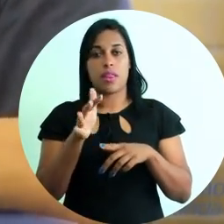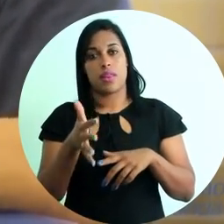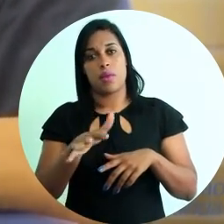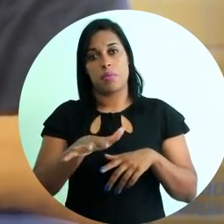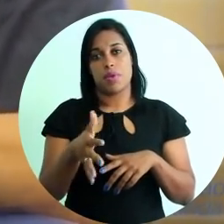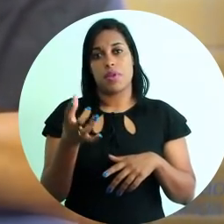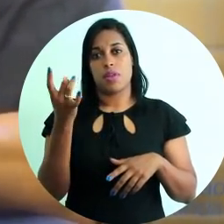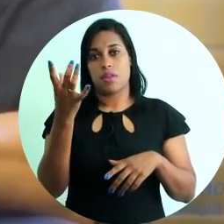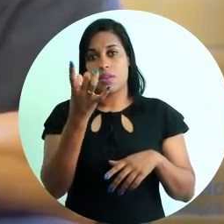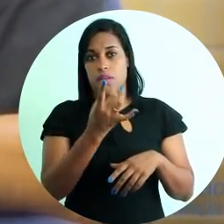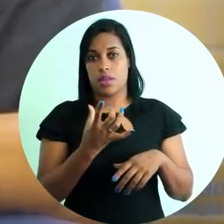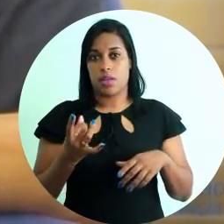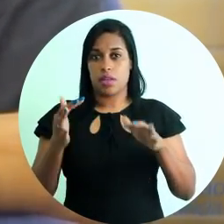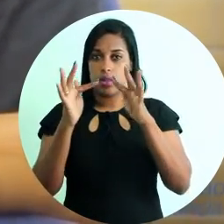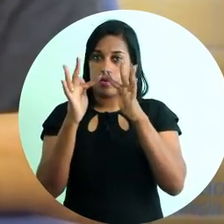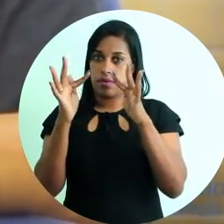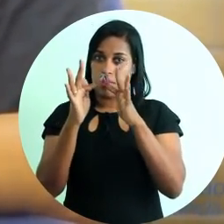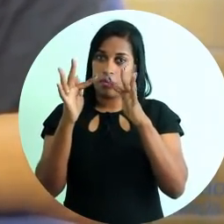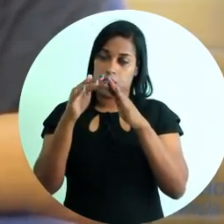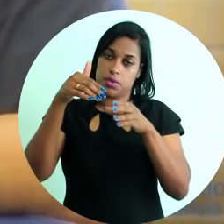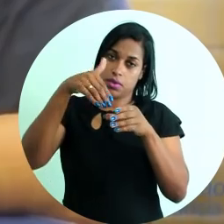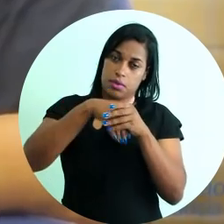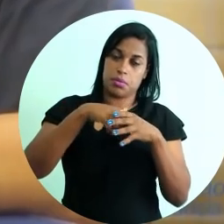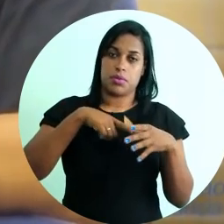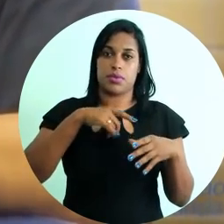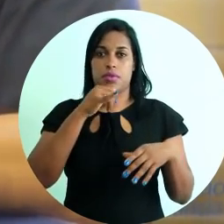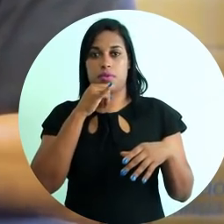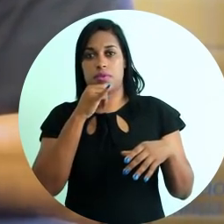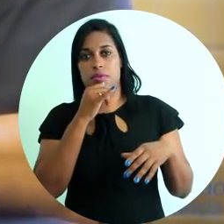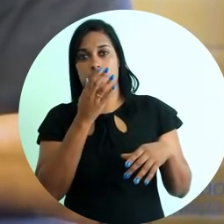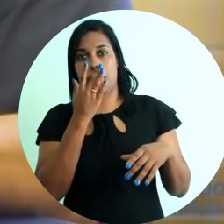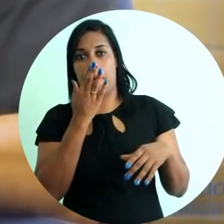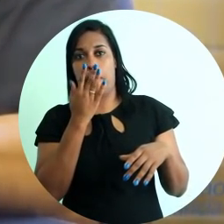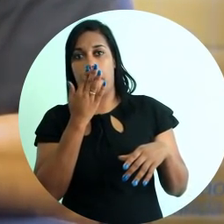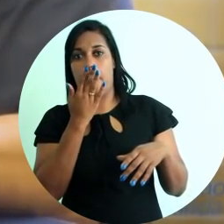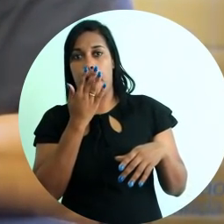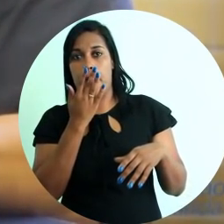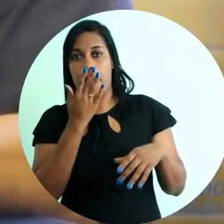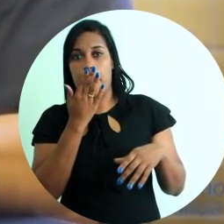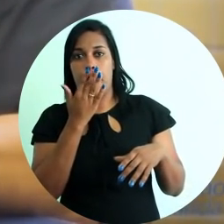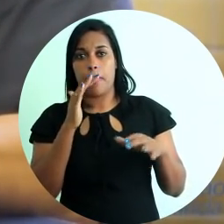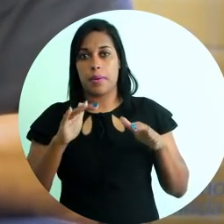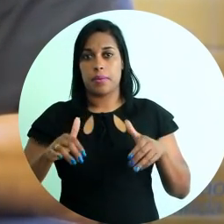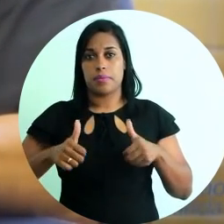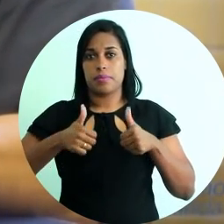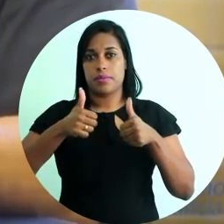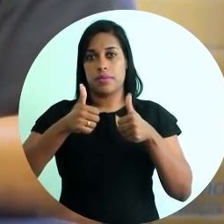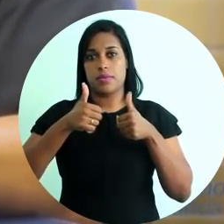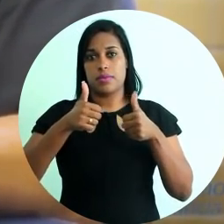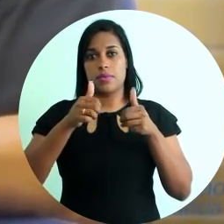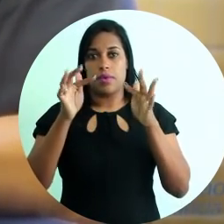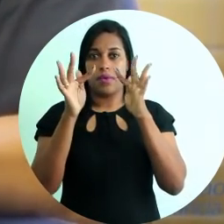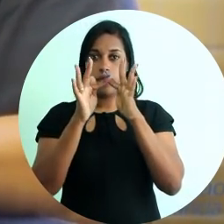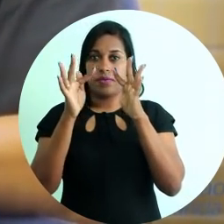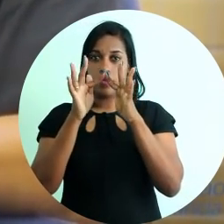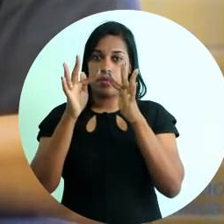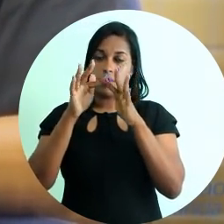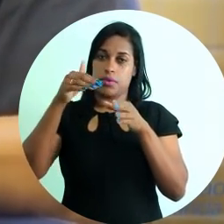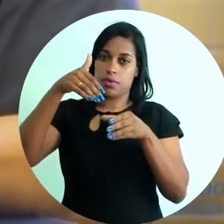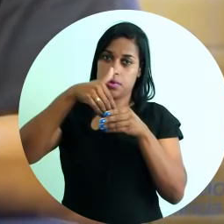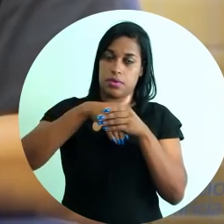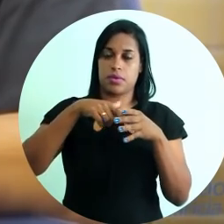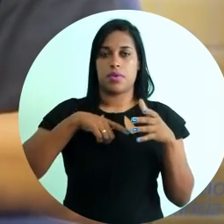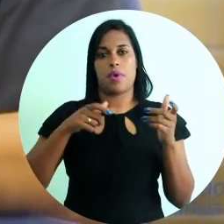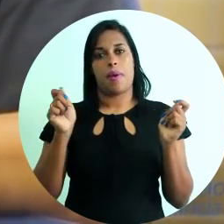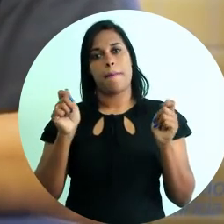cada formato de arquivos. Por exemplo, nós temos cores que são chamadas cores, ou melhor, um formato de arquivo que tem